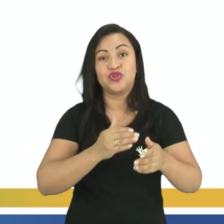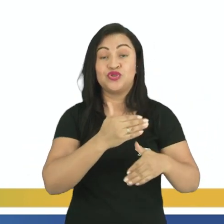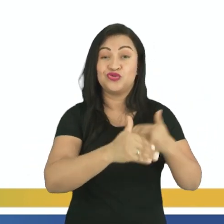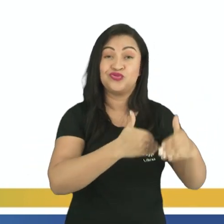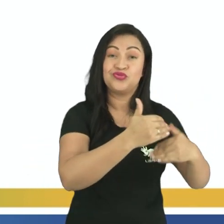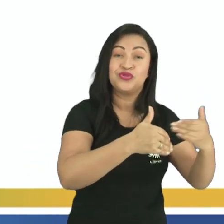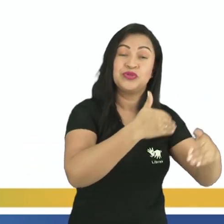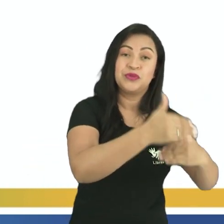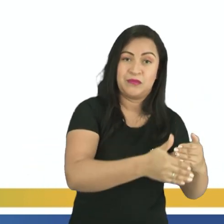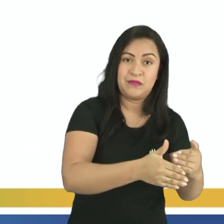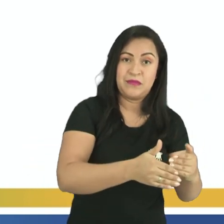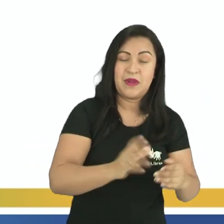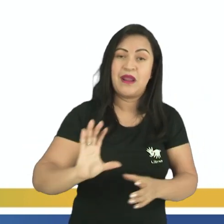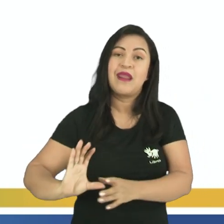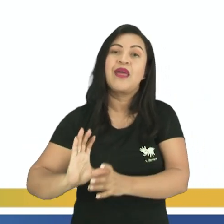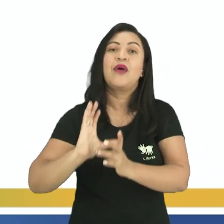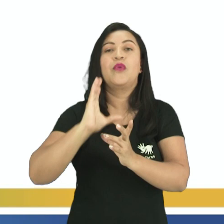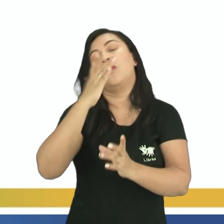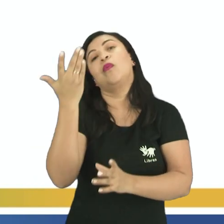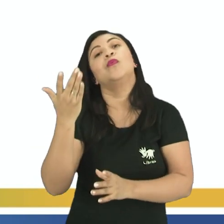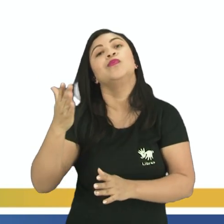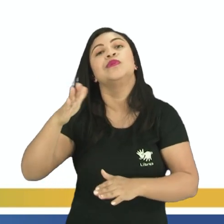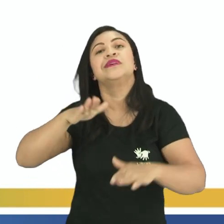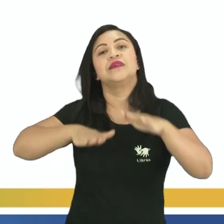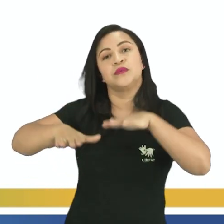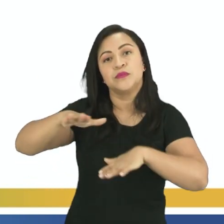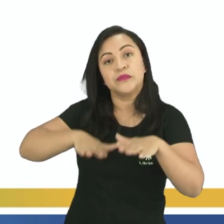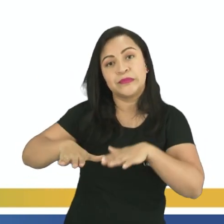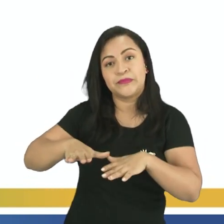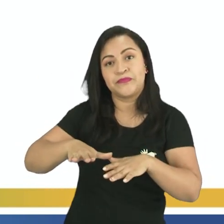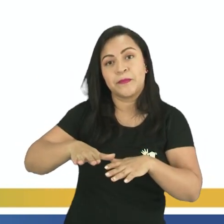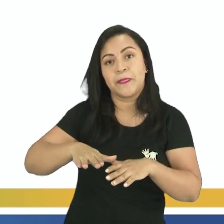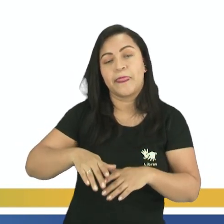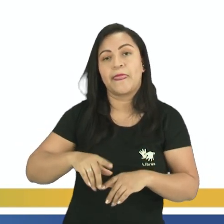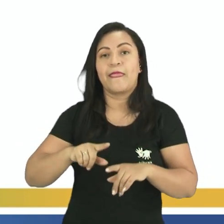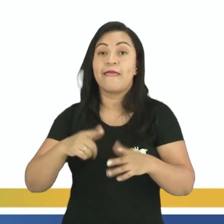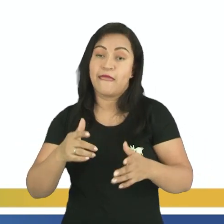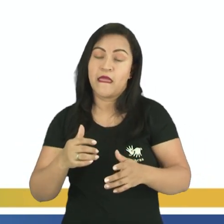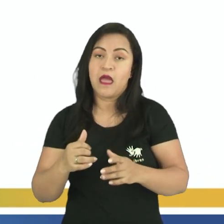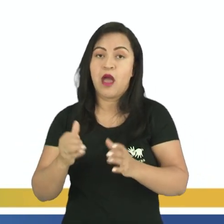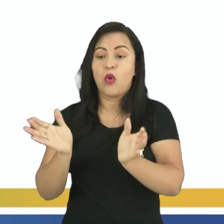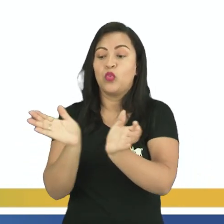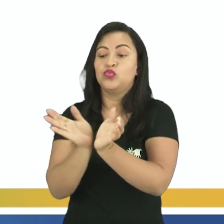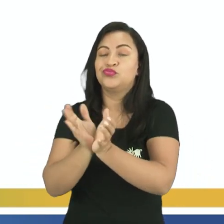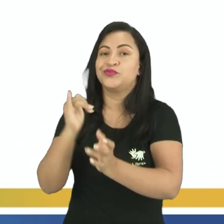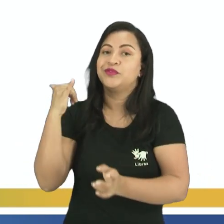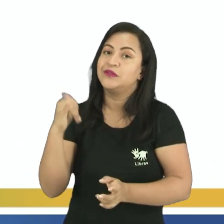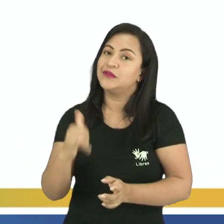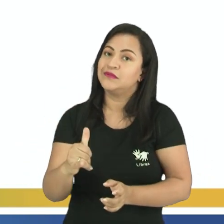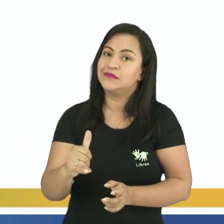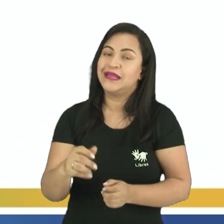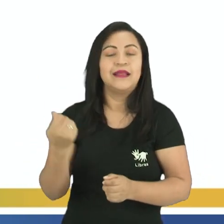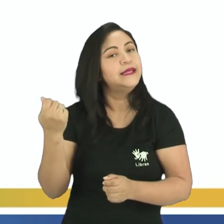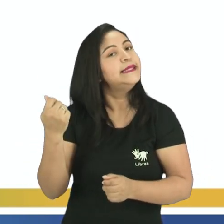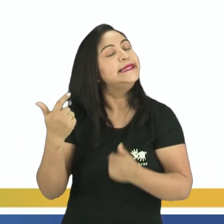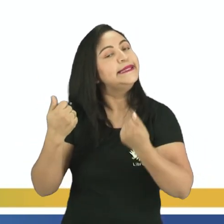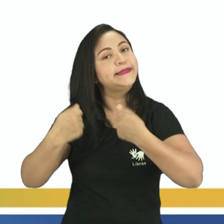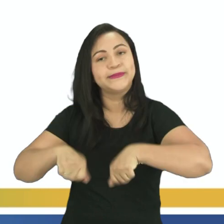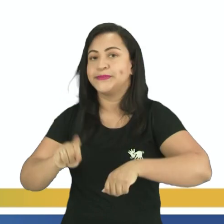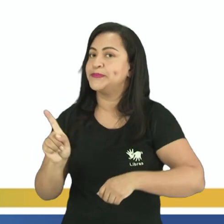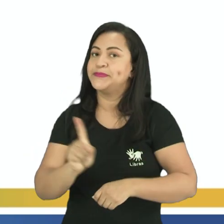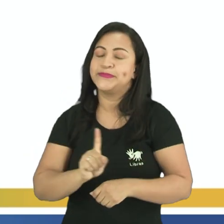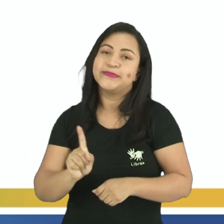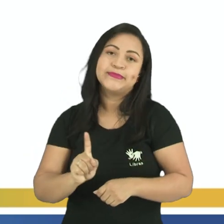a propagação dessas perturbações. Já as ondas eletromagnéticas, elas não necessitam de um